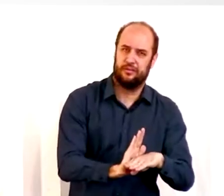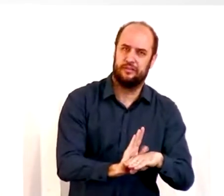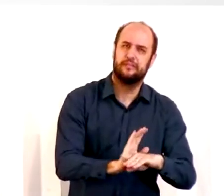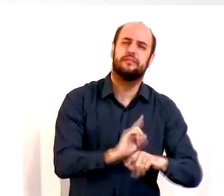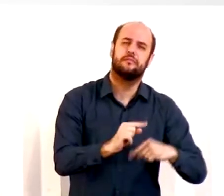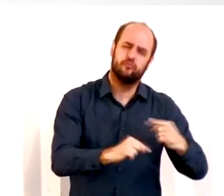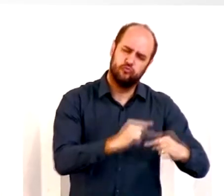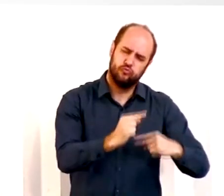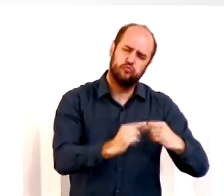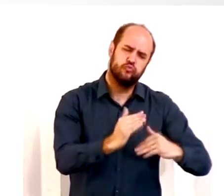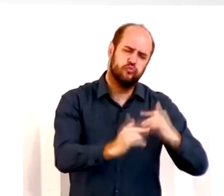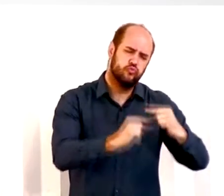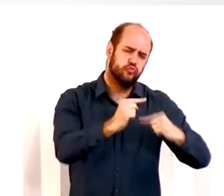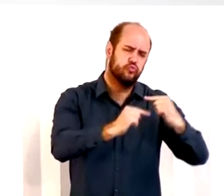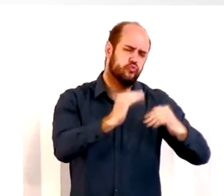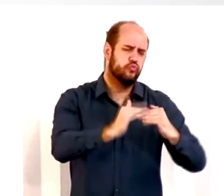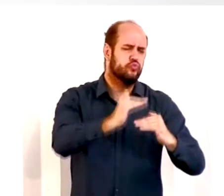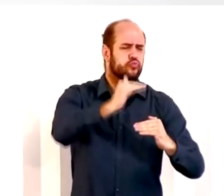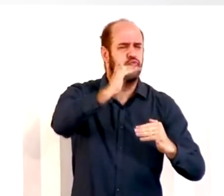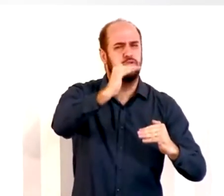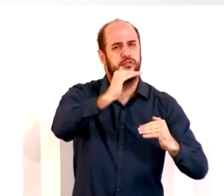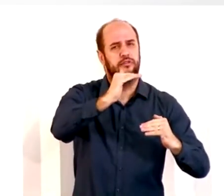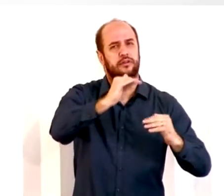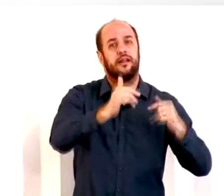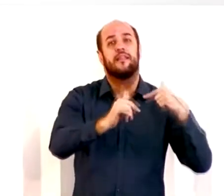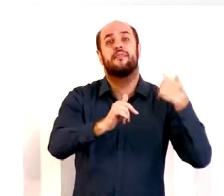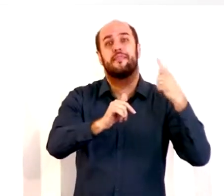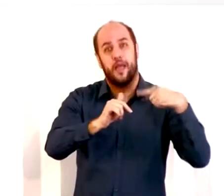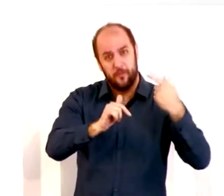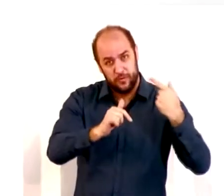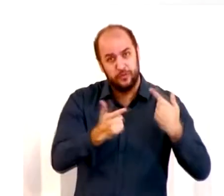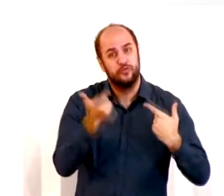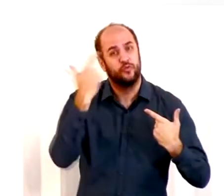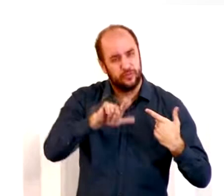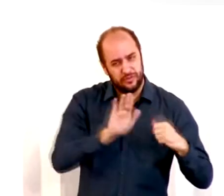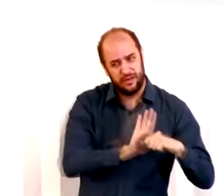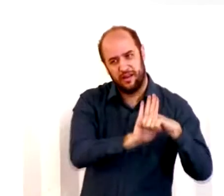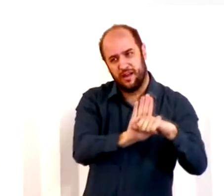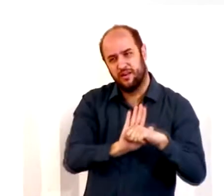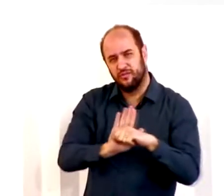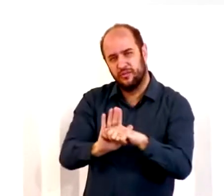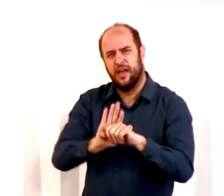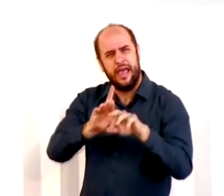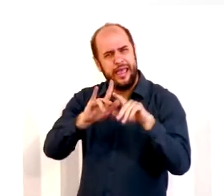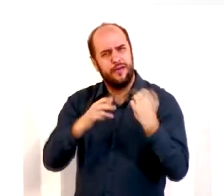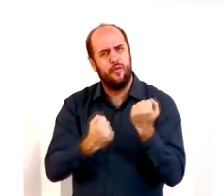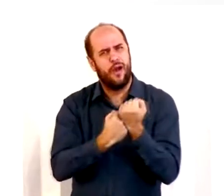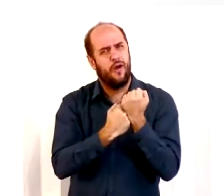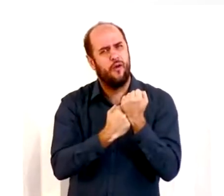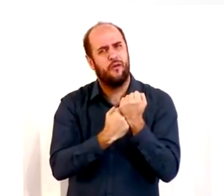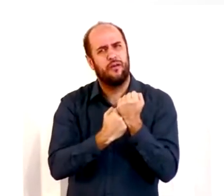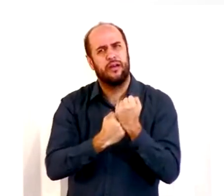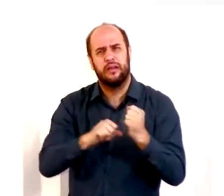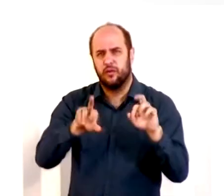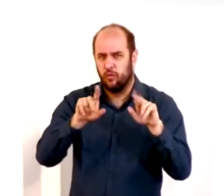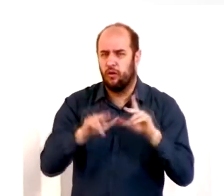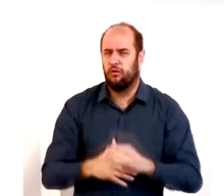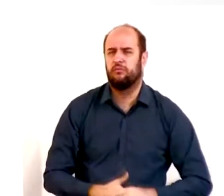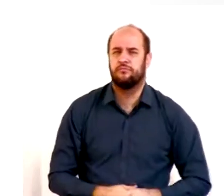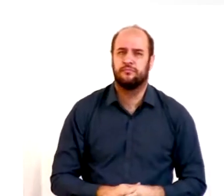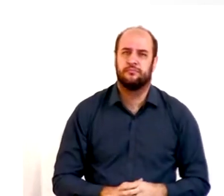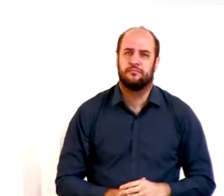outros. Antes não. Por isso a preocupação. A igreja precisa olhar para isso. Quando ela for escolher seus